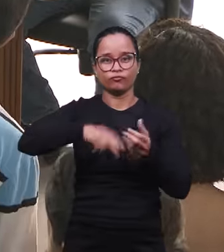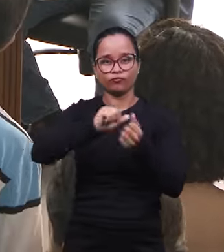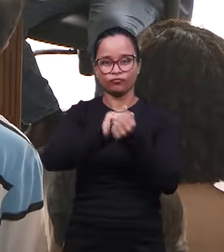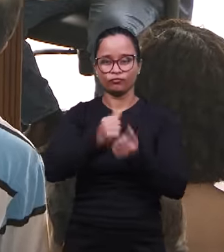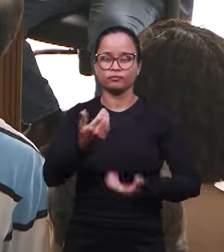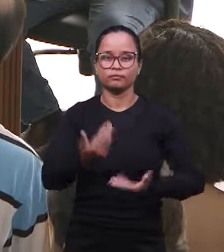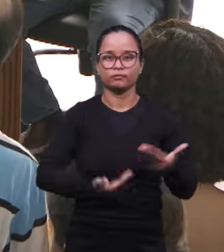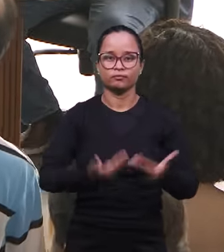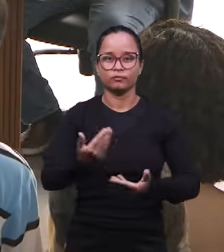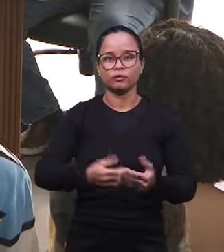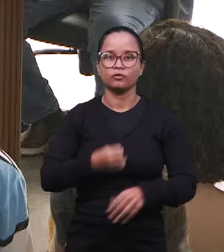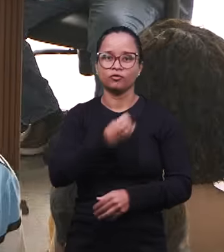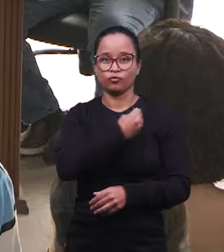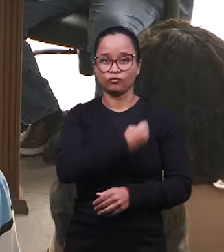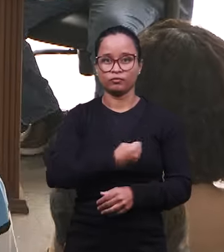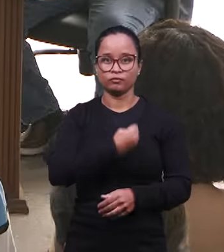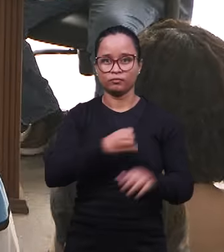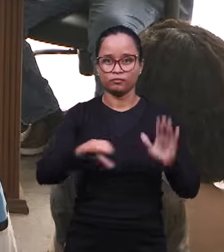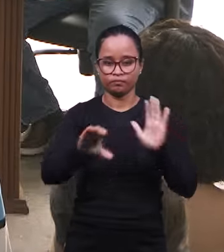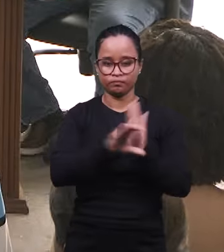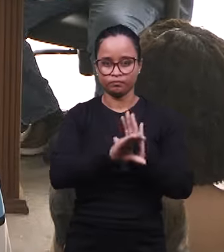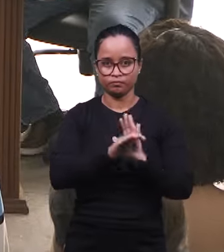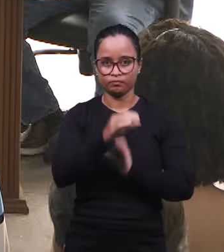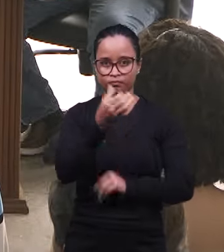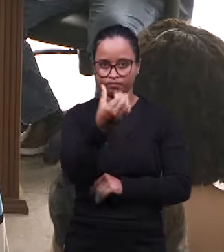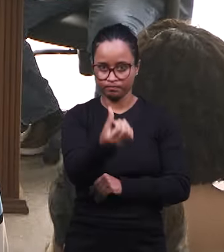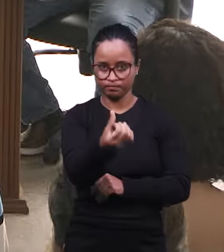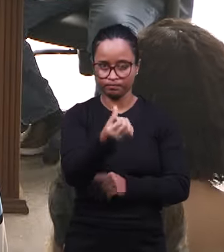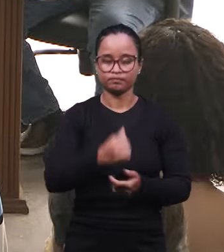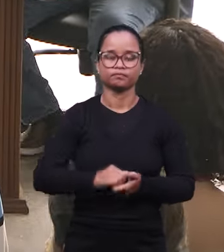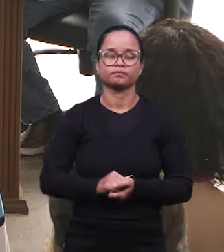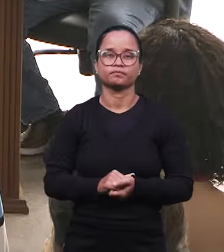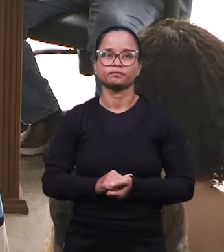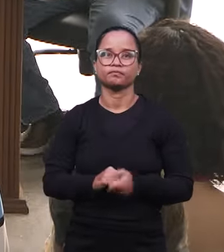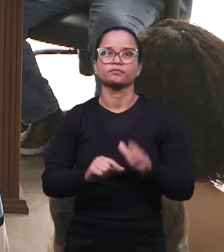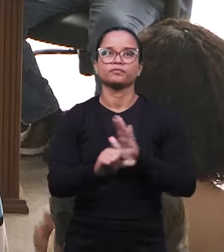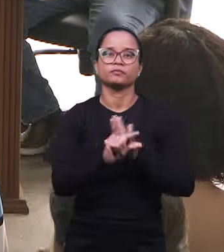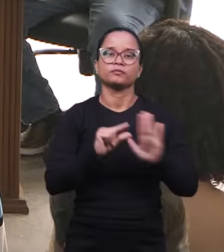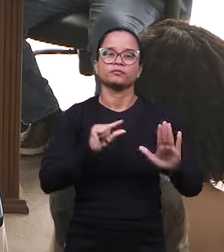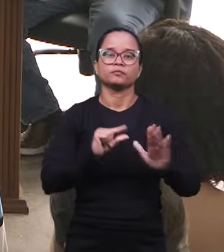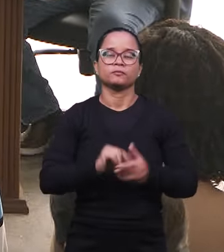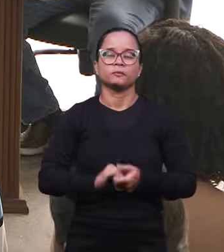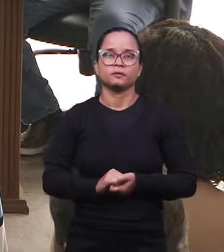irmãos em João capítulo 6, no verso